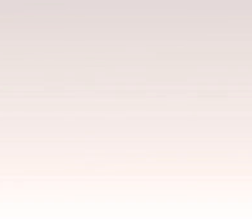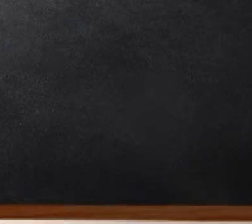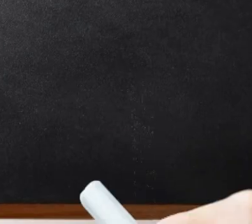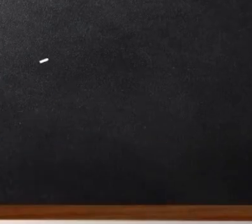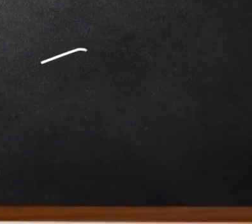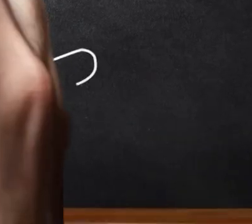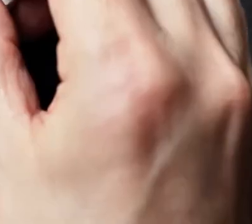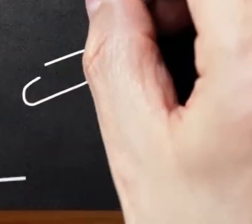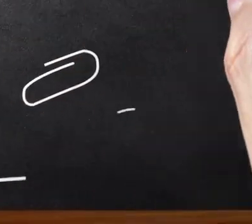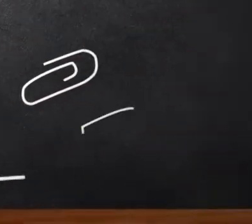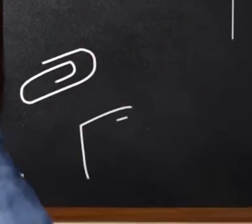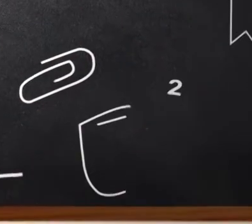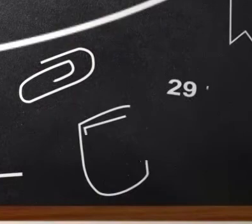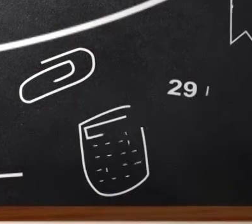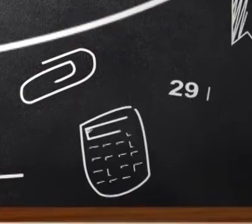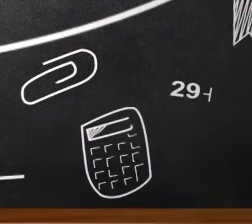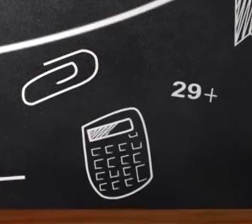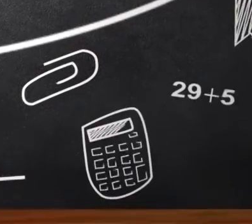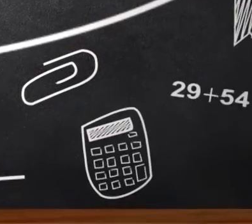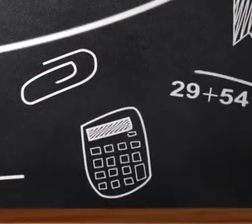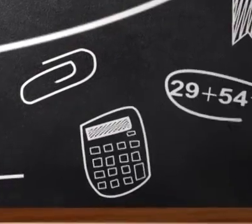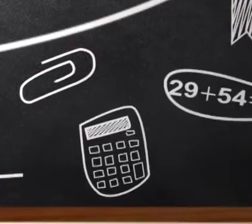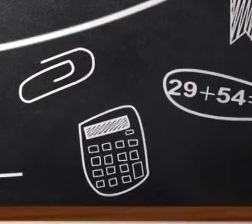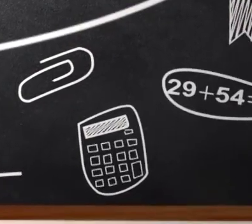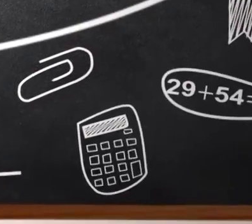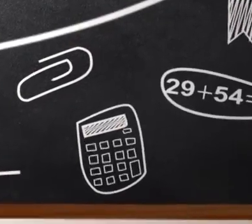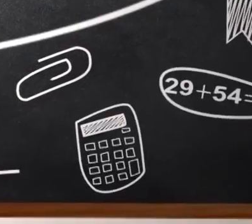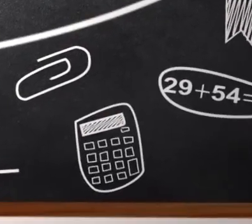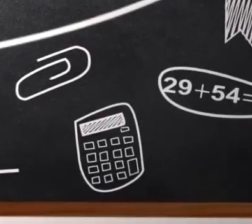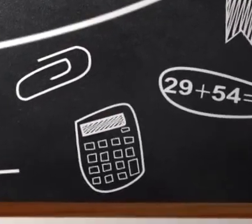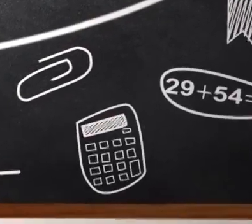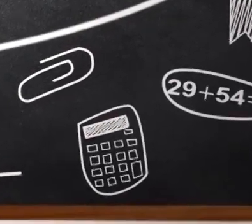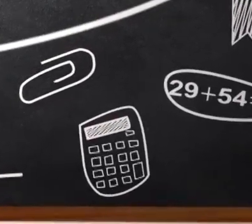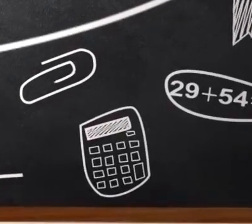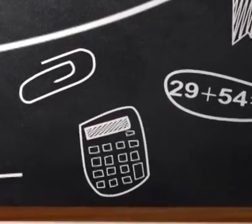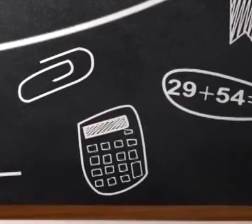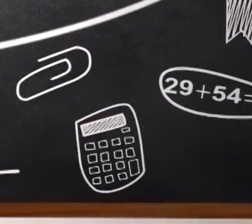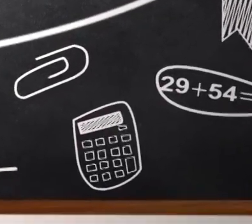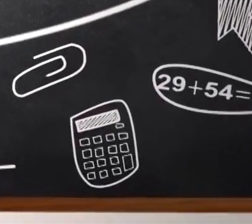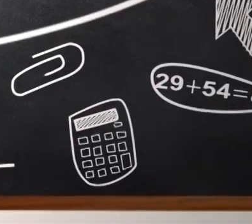E aí E aí